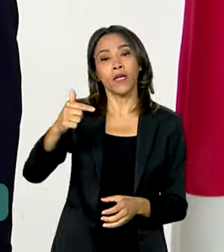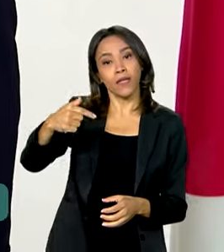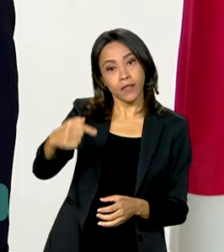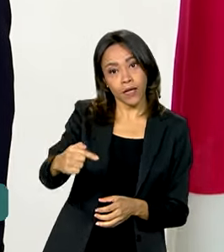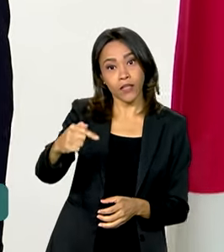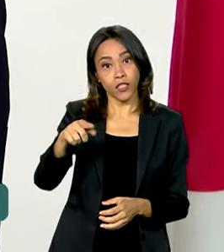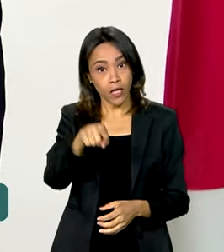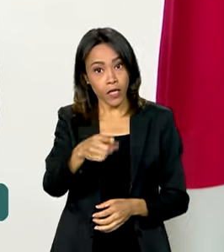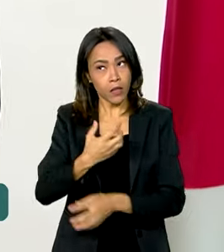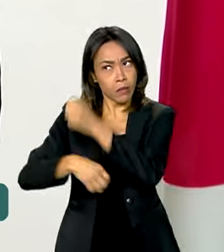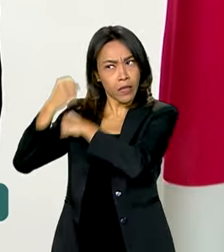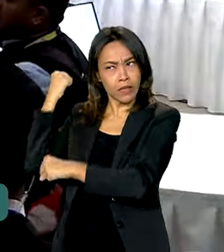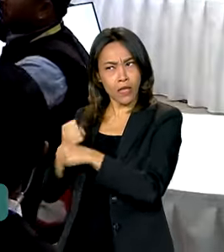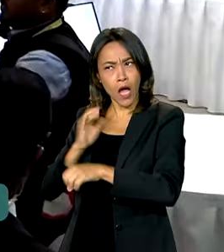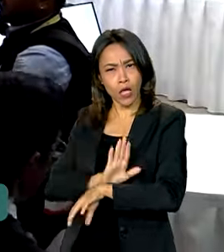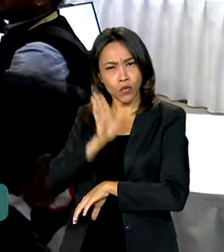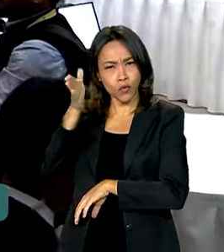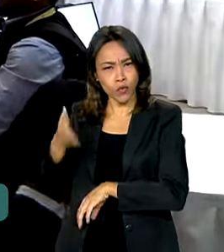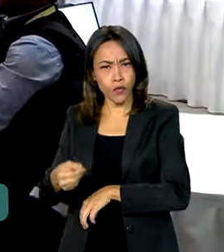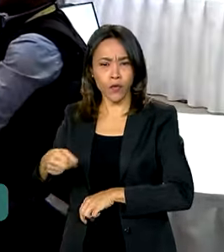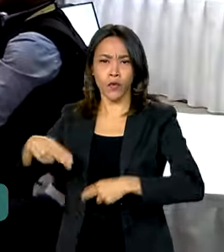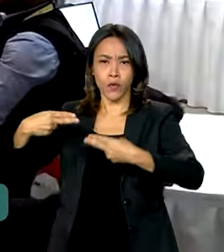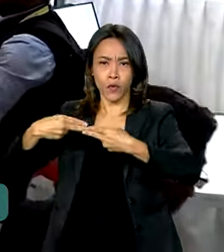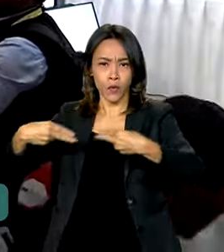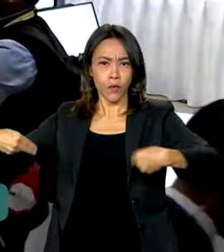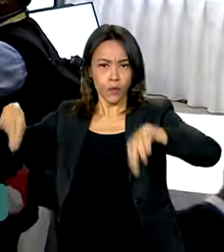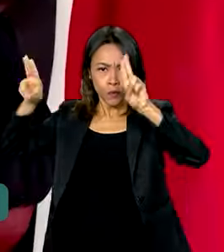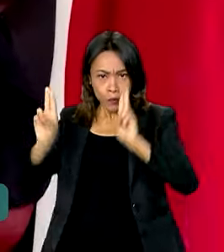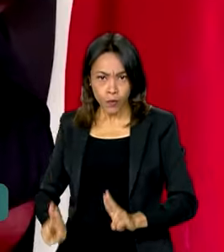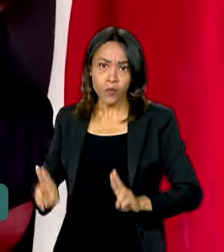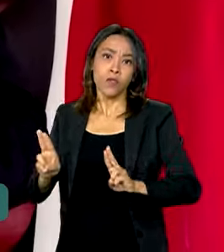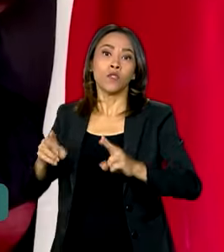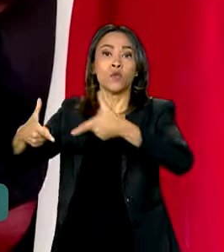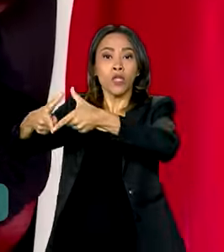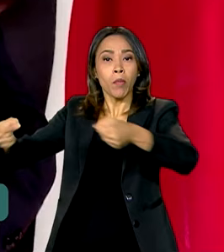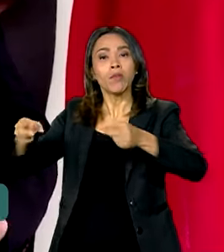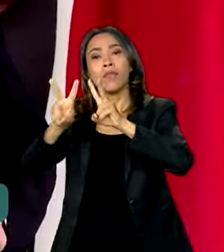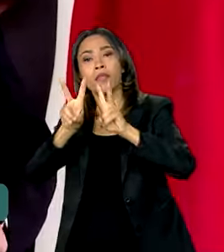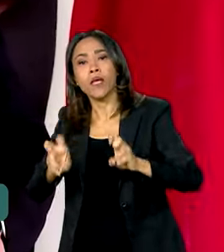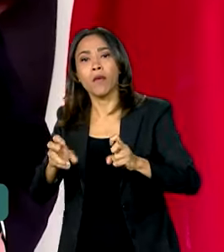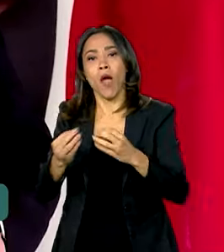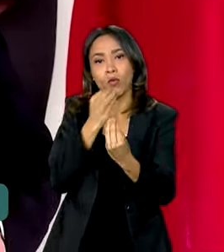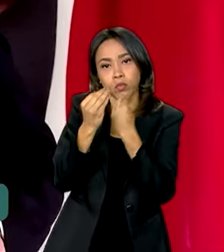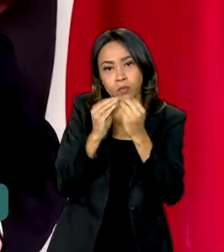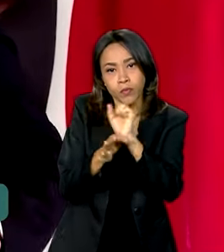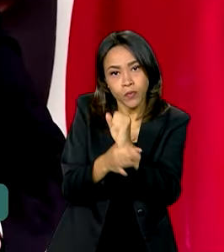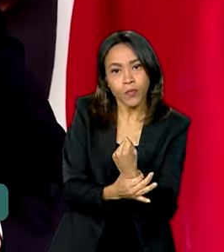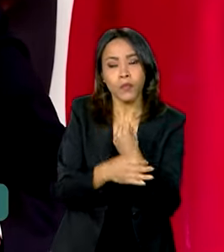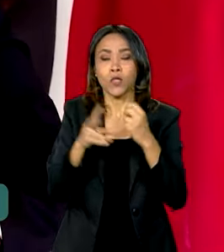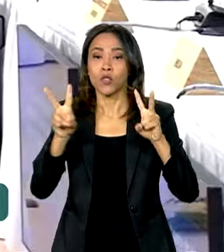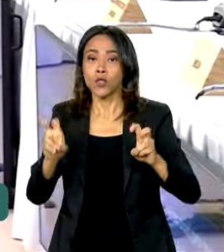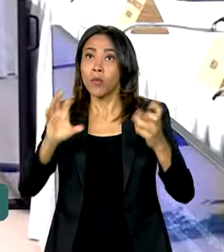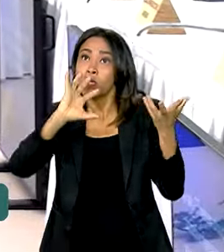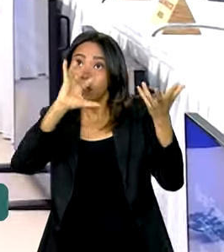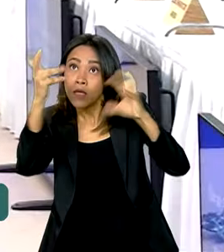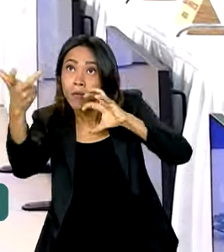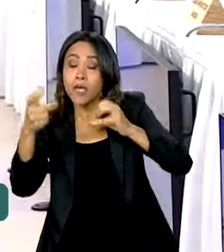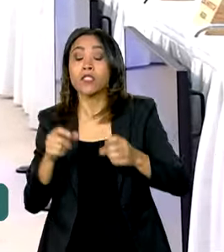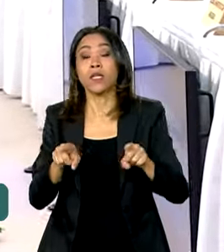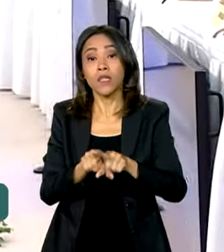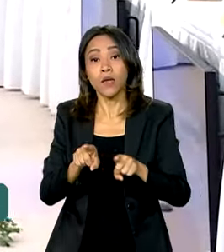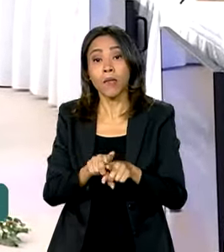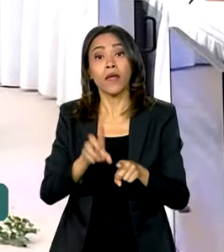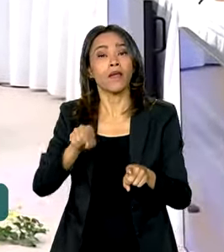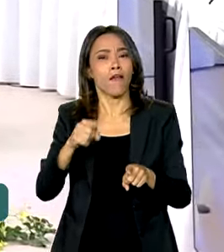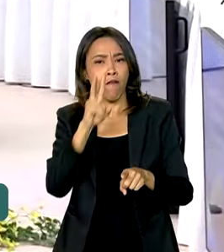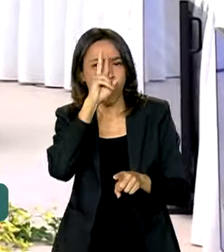esteve em Hiroshima, no Japão, onde discutiu temas como segurança alimentar, combate às mudanças climáticas e